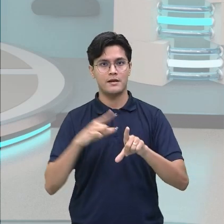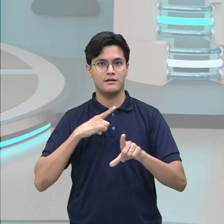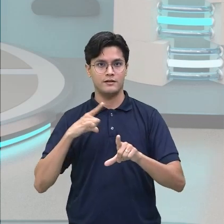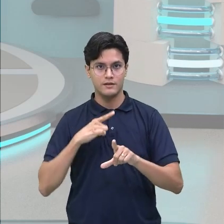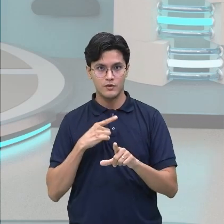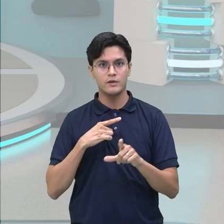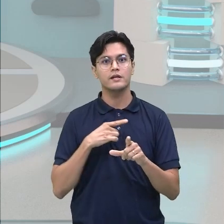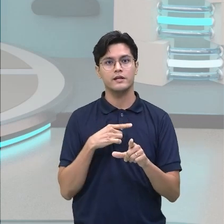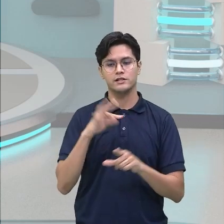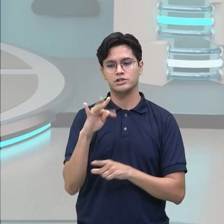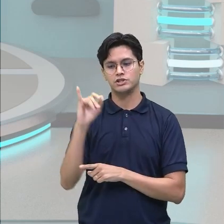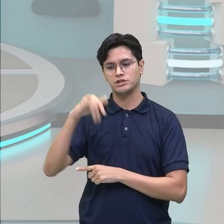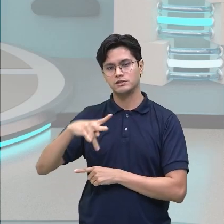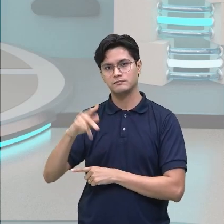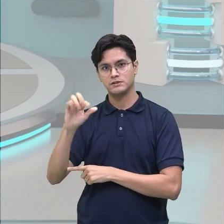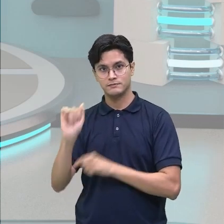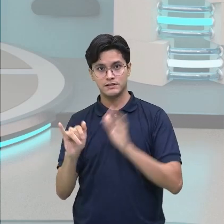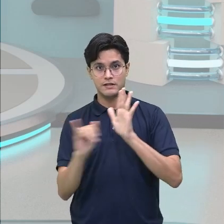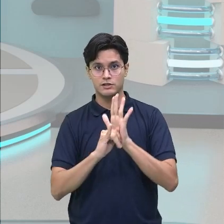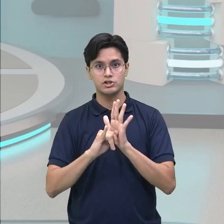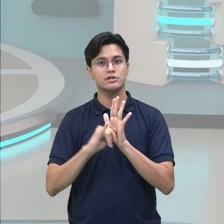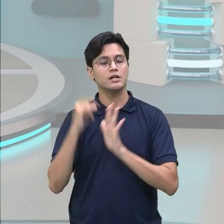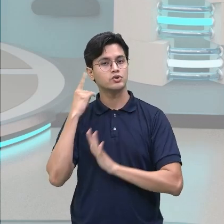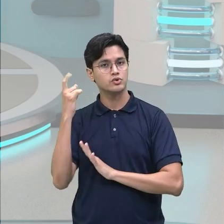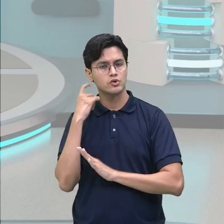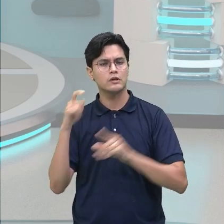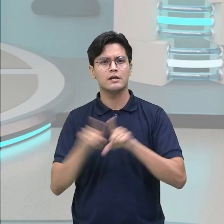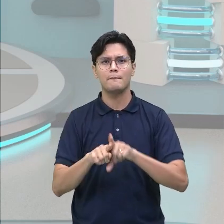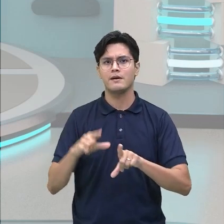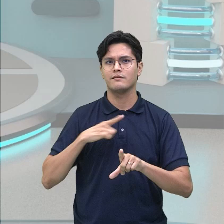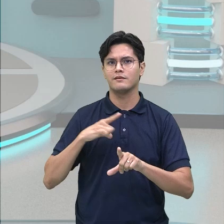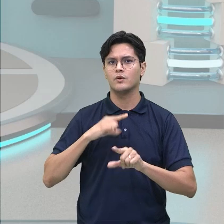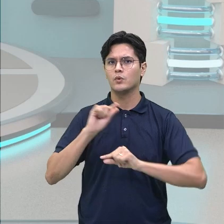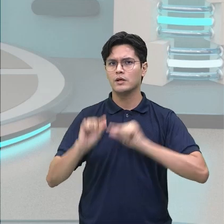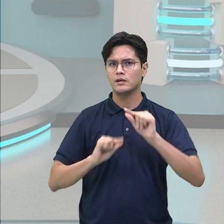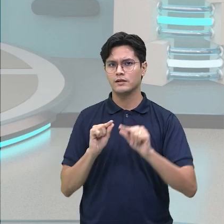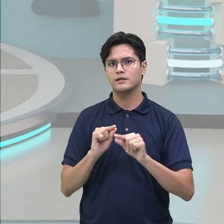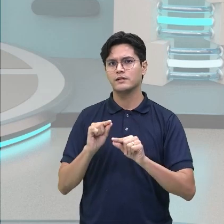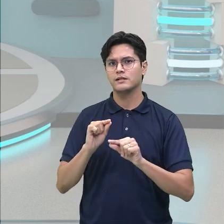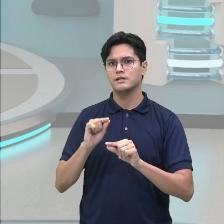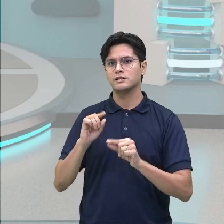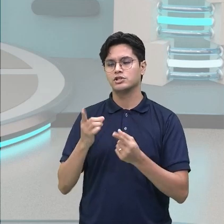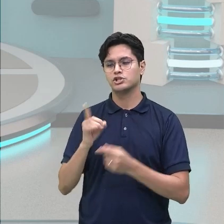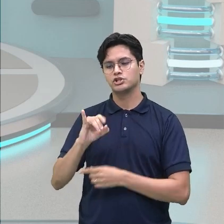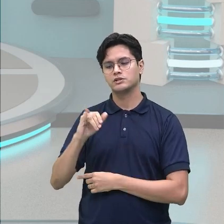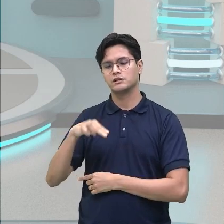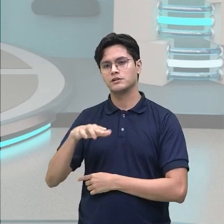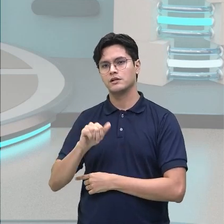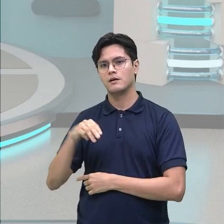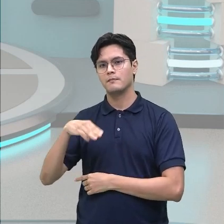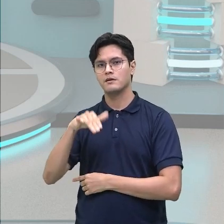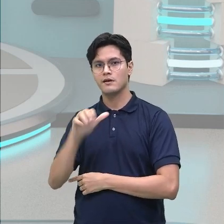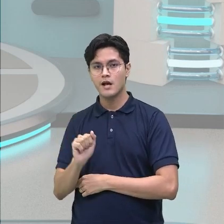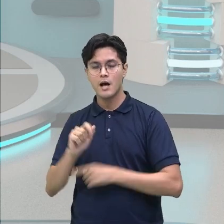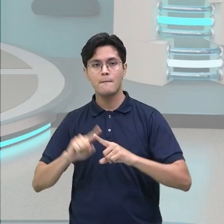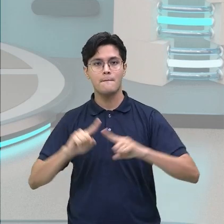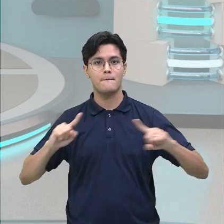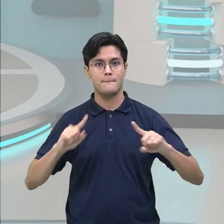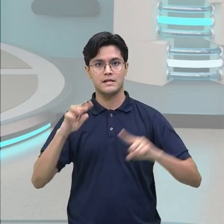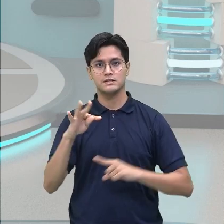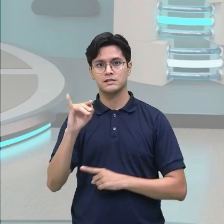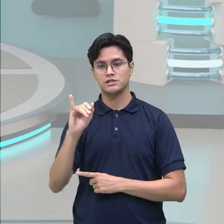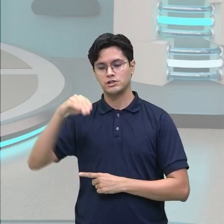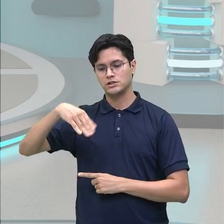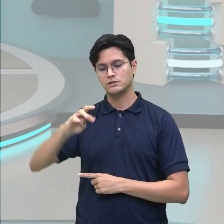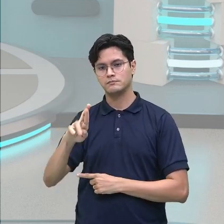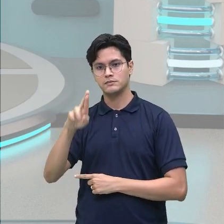envolver dinâmica. Mas vamos falar o que é timbre? Geralmente a gente fala que timbre é a identidade sonora